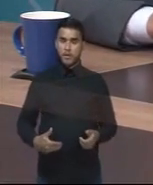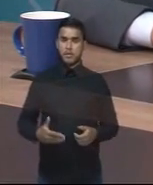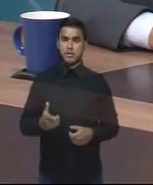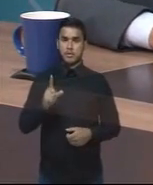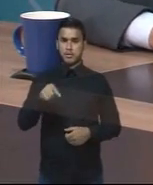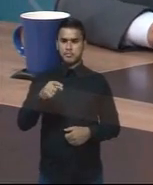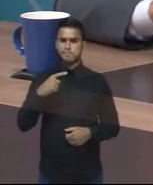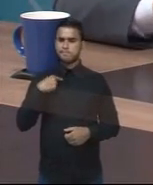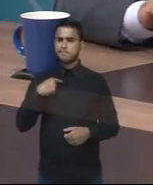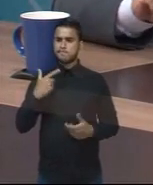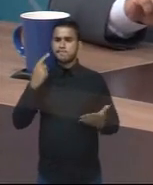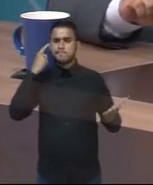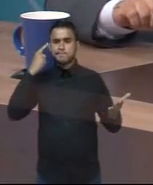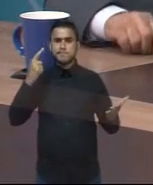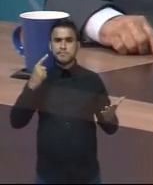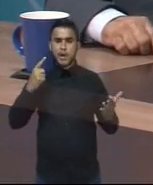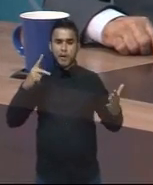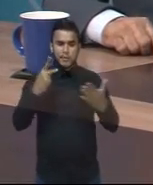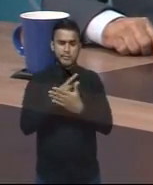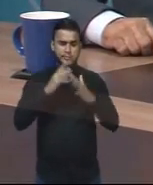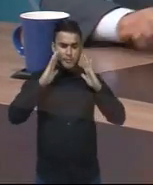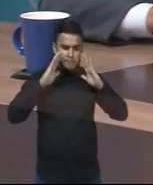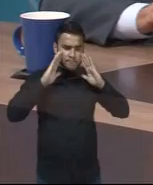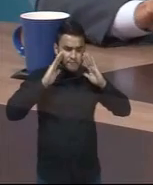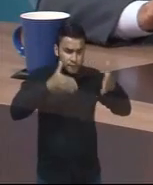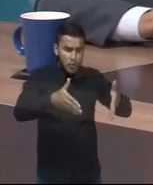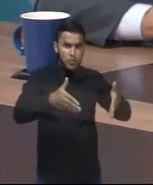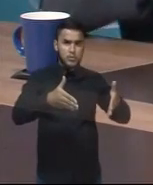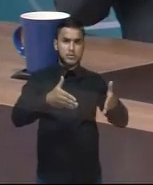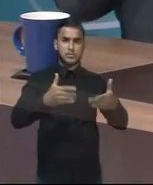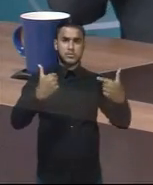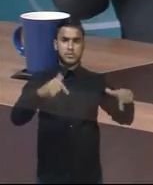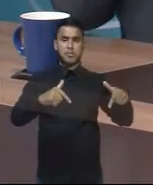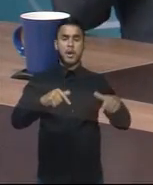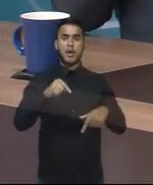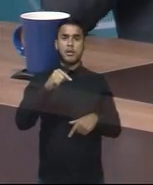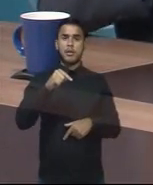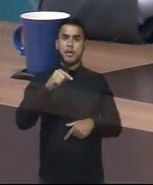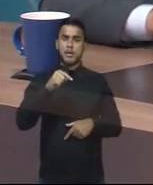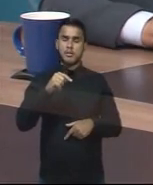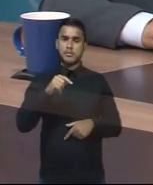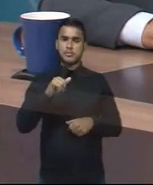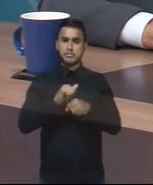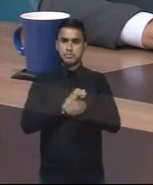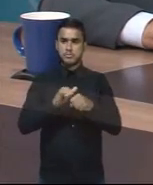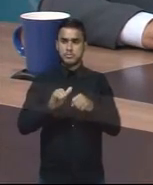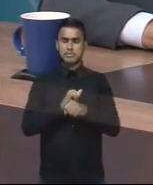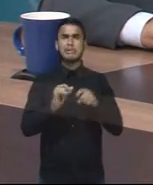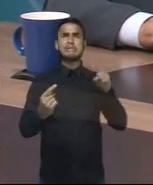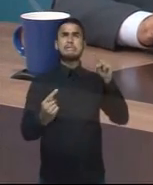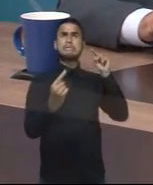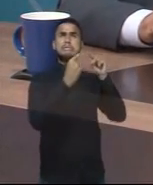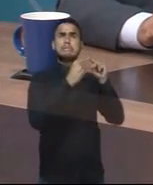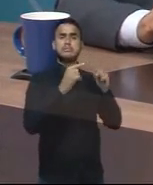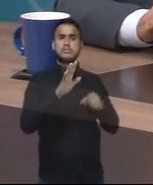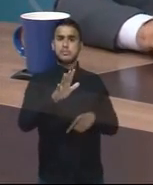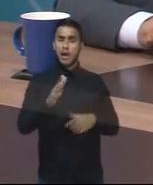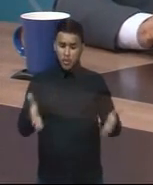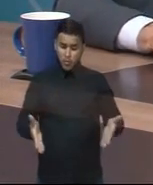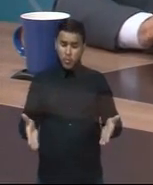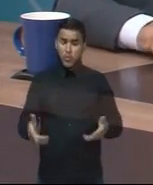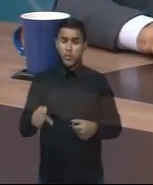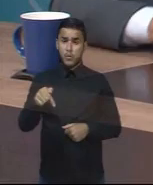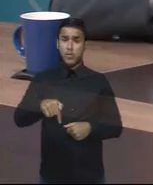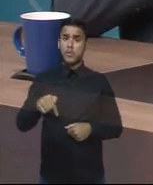em combater a raiz do problema, eu não estou indo para um passado remoto, não. O atual presidente